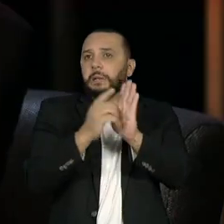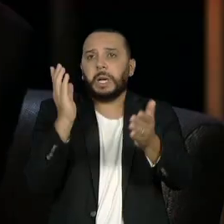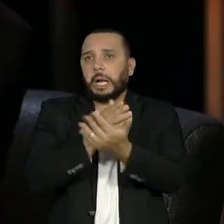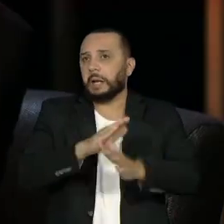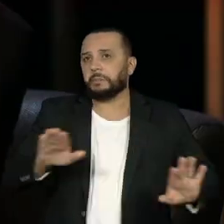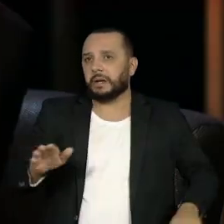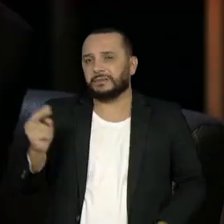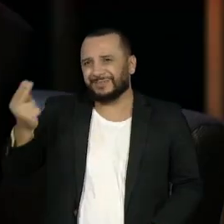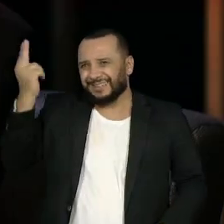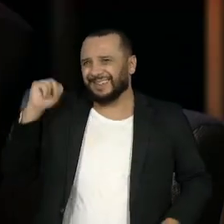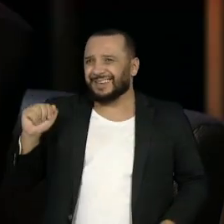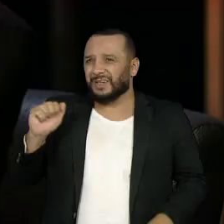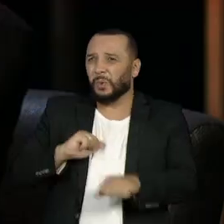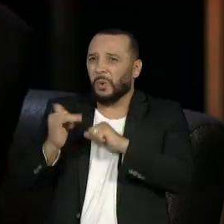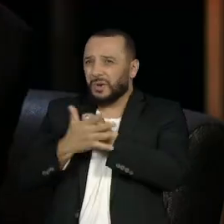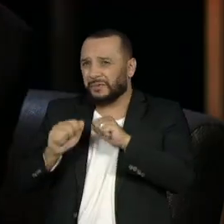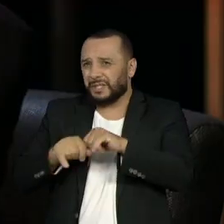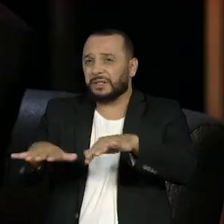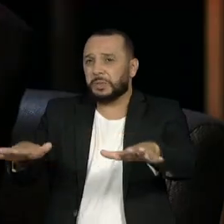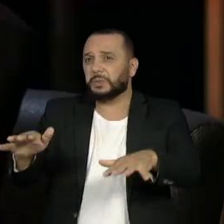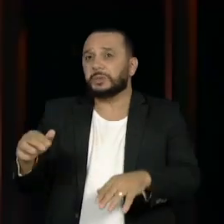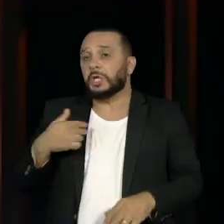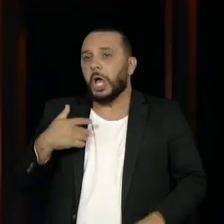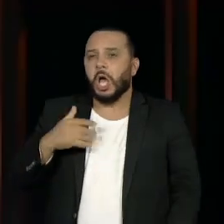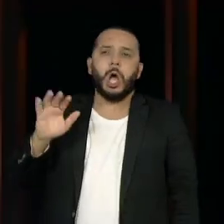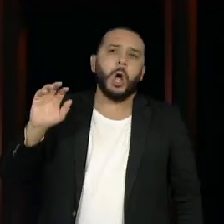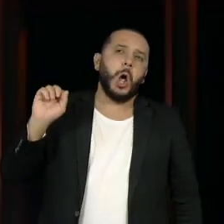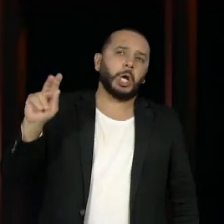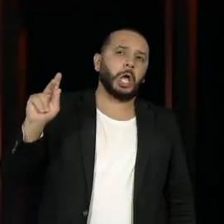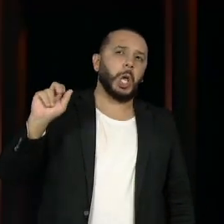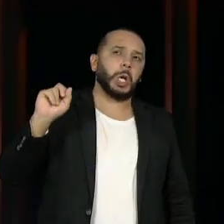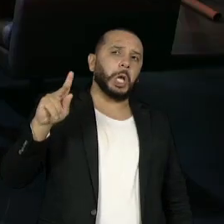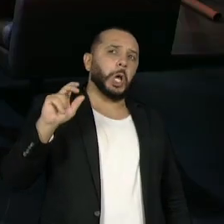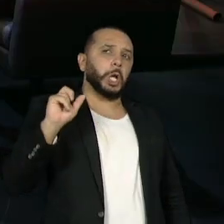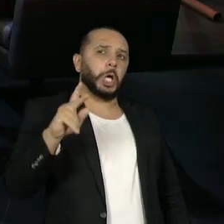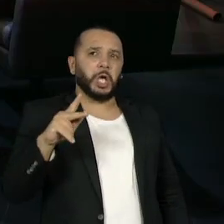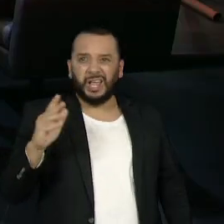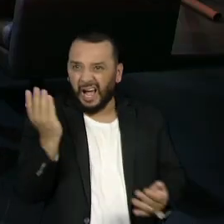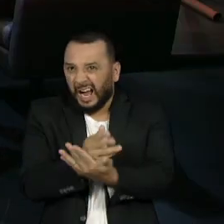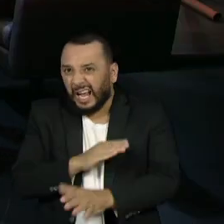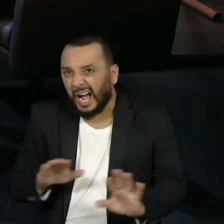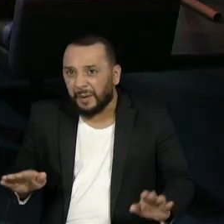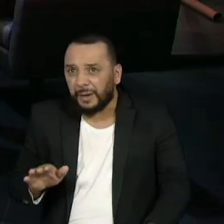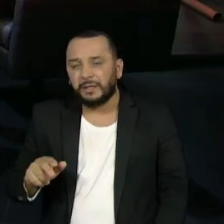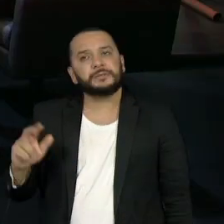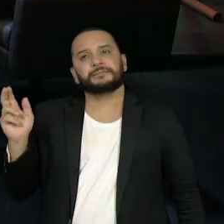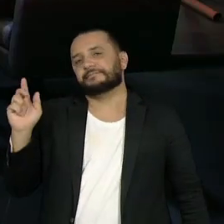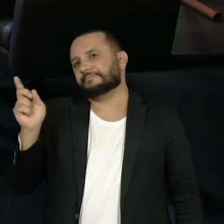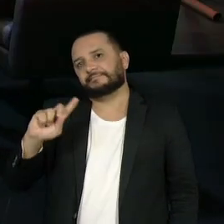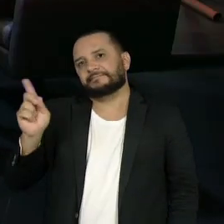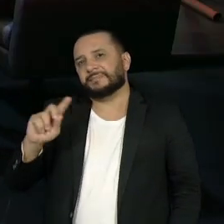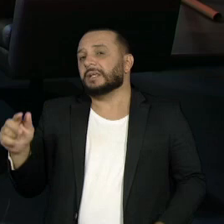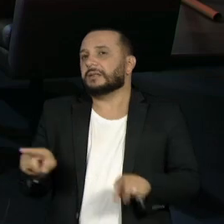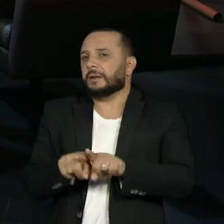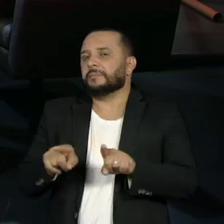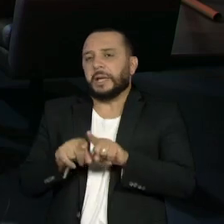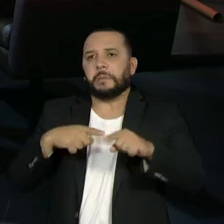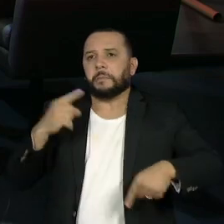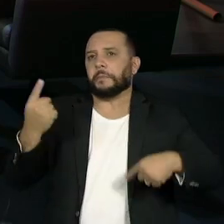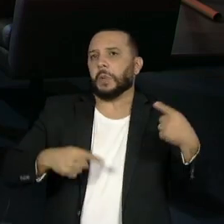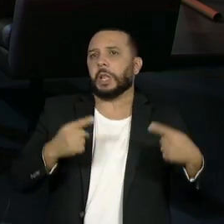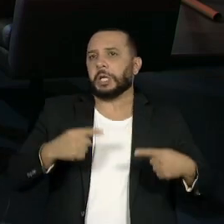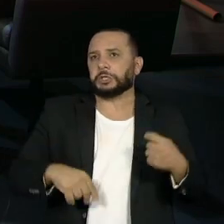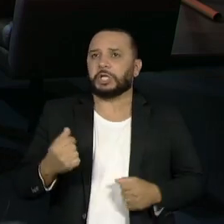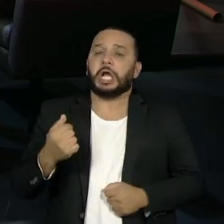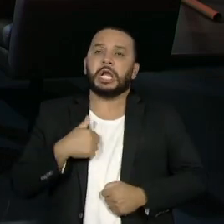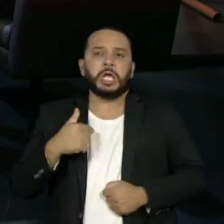não acaba quando é minha não acaba na base do Talking Tom a minha também não acaba politizando Nega eu vou